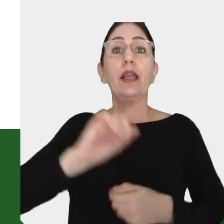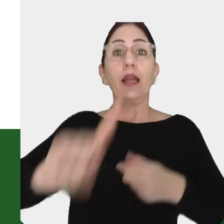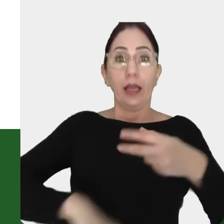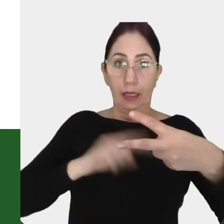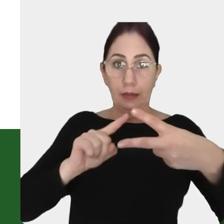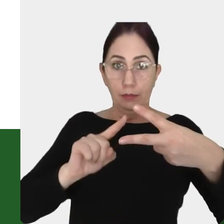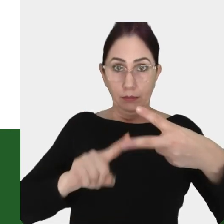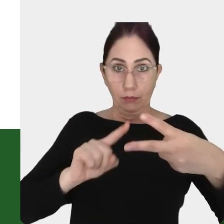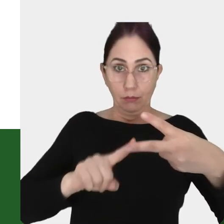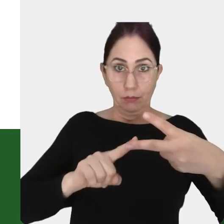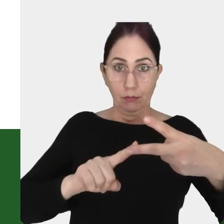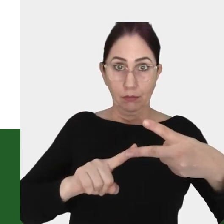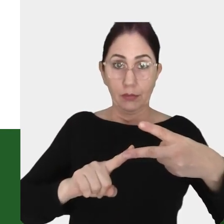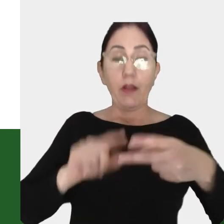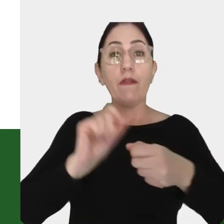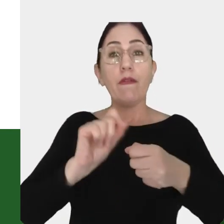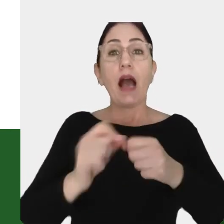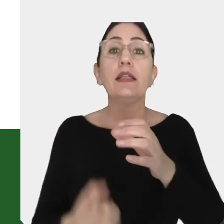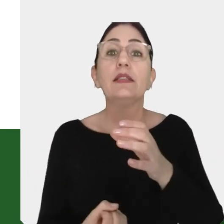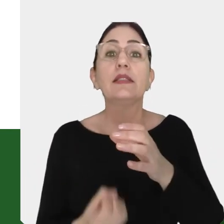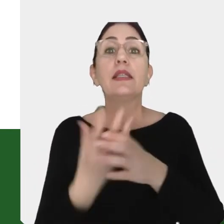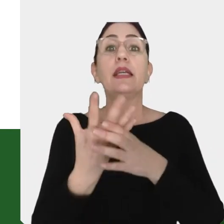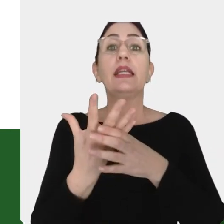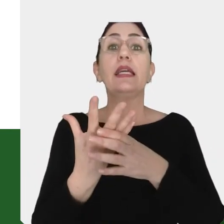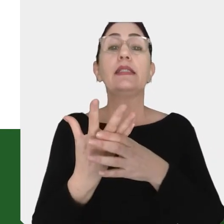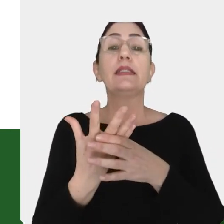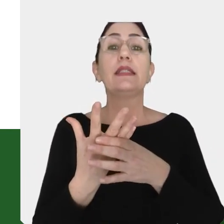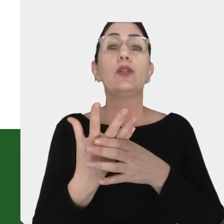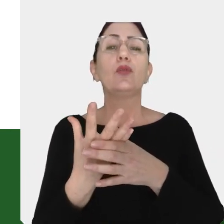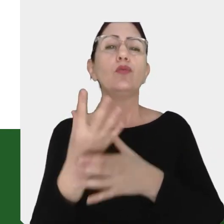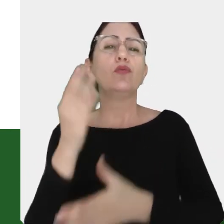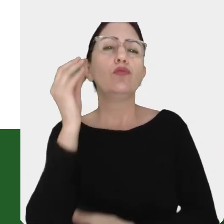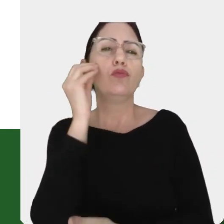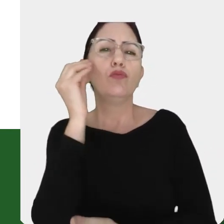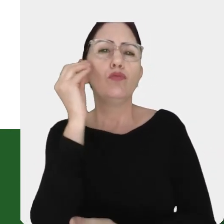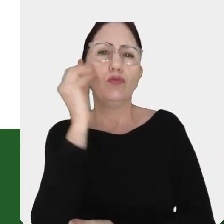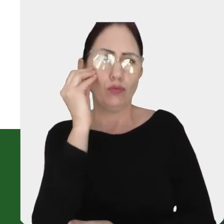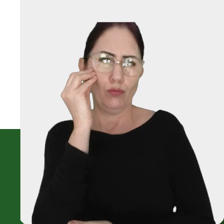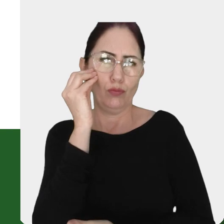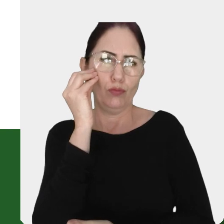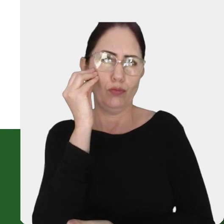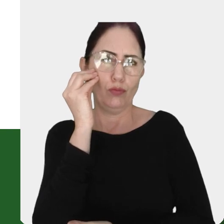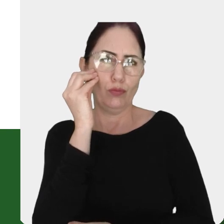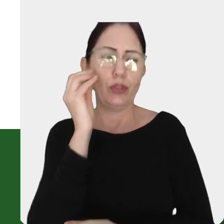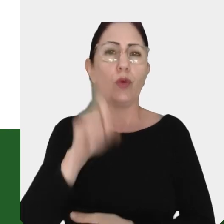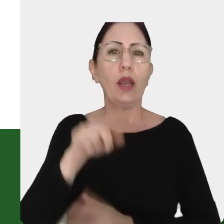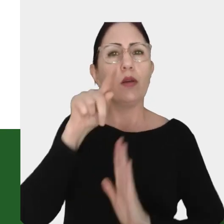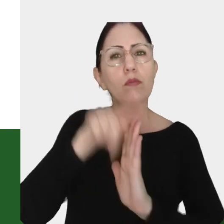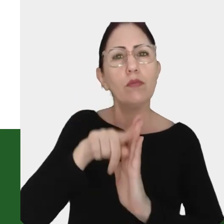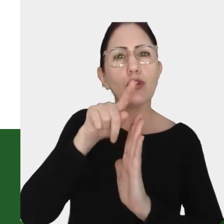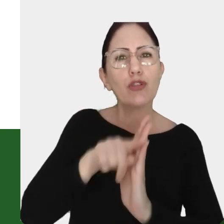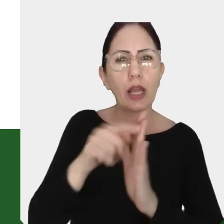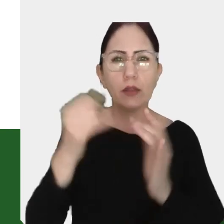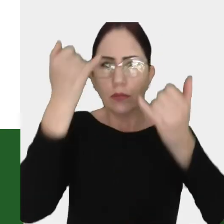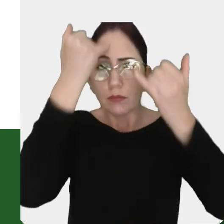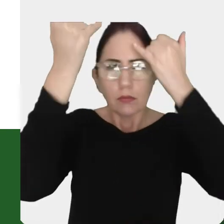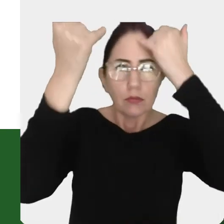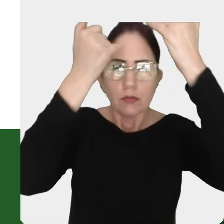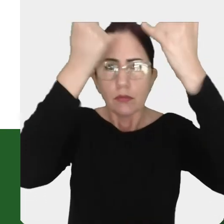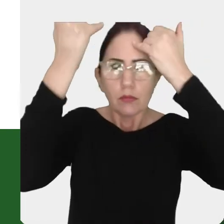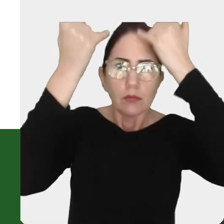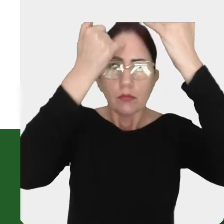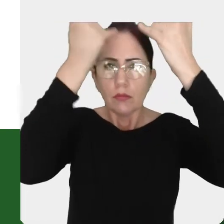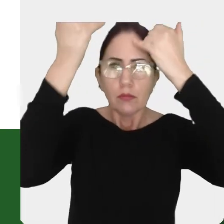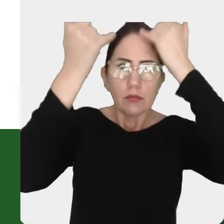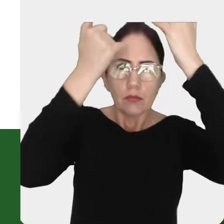Então, depois a gente vai para uma criação, insights. Então, que é o processo de criação, são onde vem